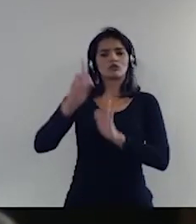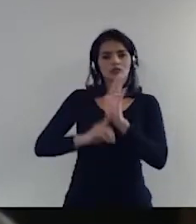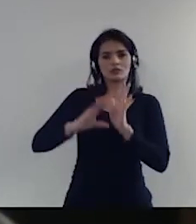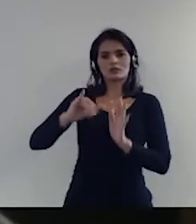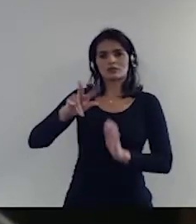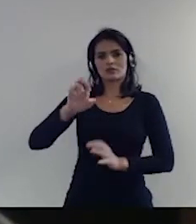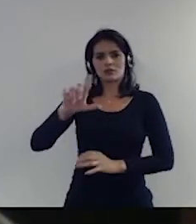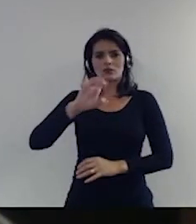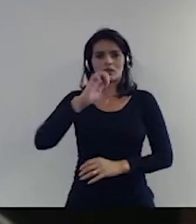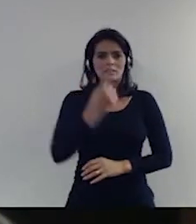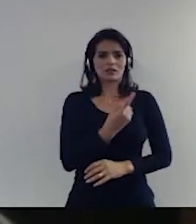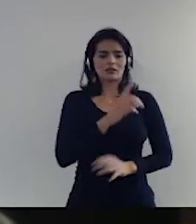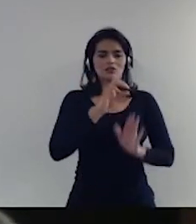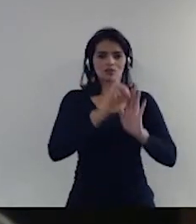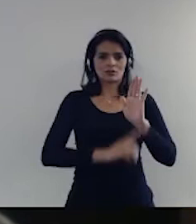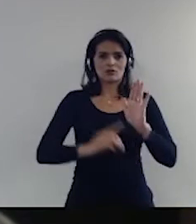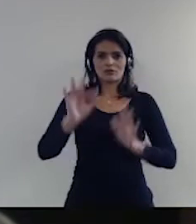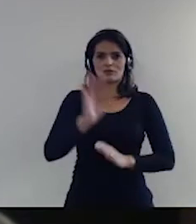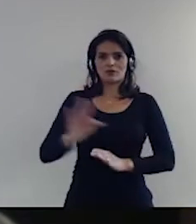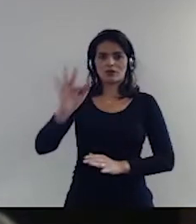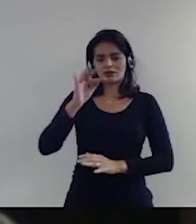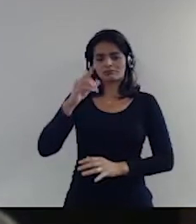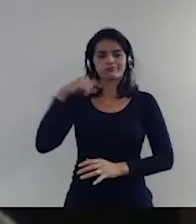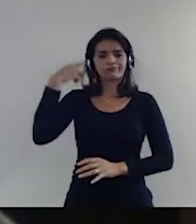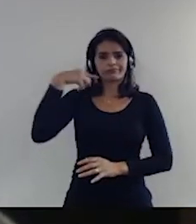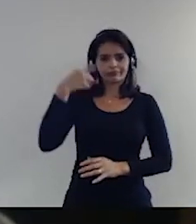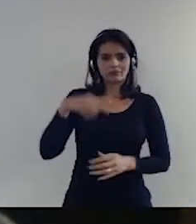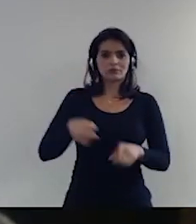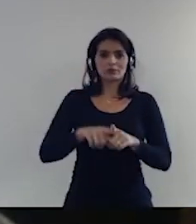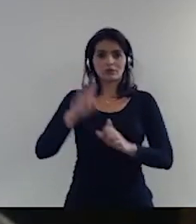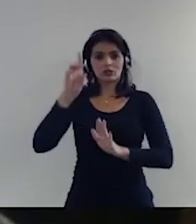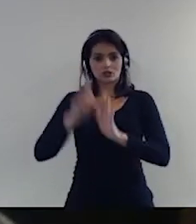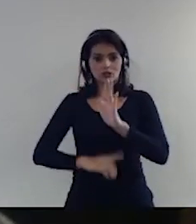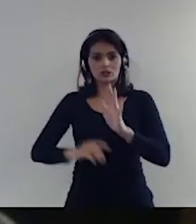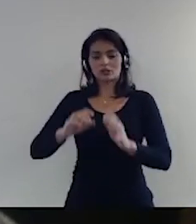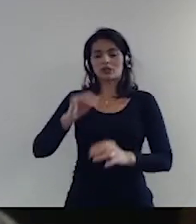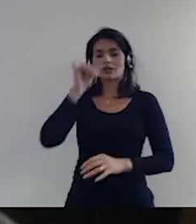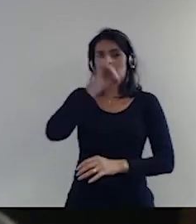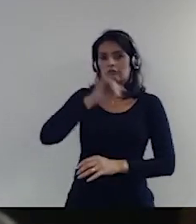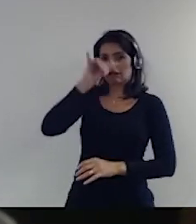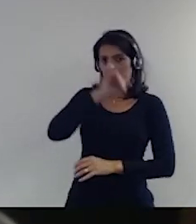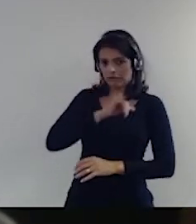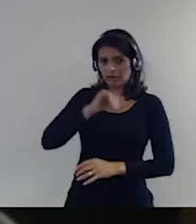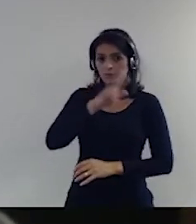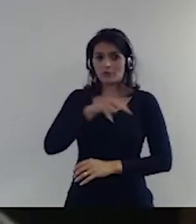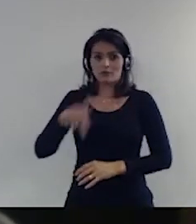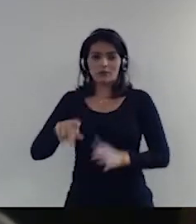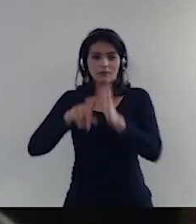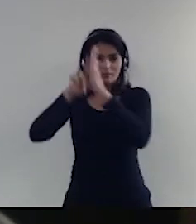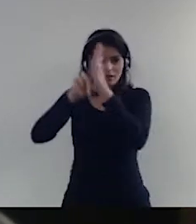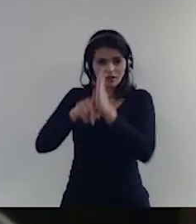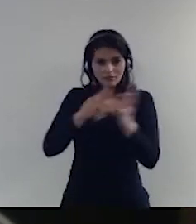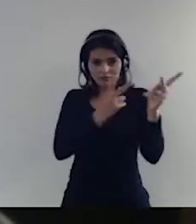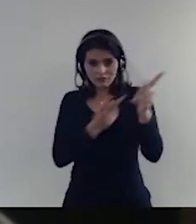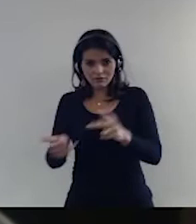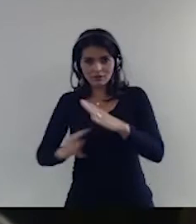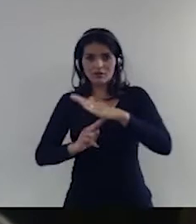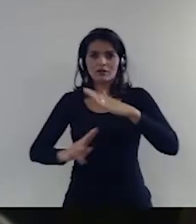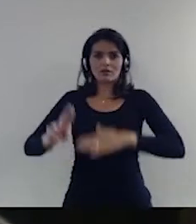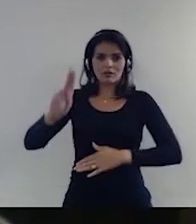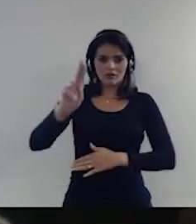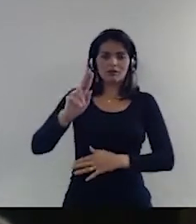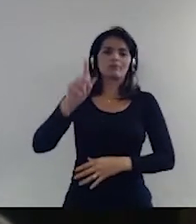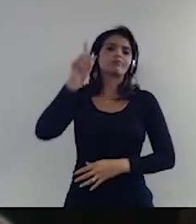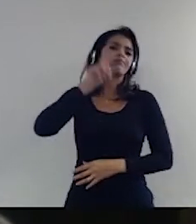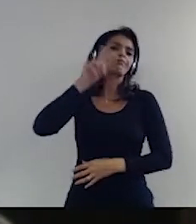da Faculdade de Direito da UERJ, é doutor em Direito Civil pela Universidade de Camerino, na Itália, e é pesquisador visitante da Universidade de Stanford,